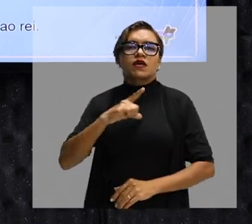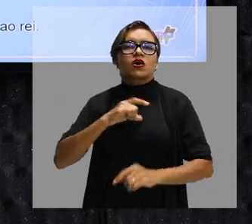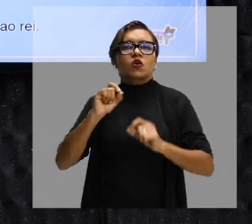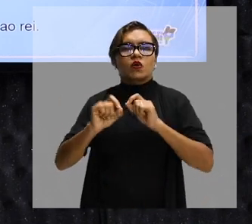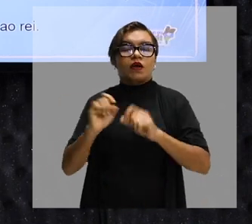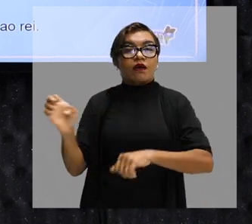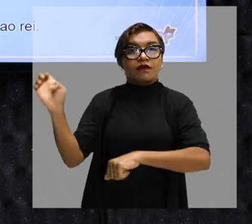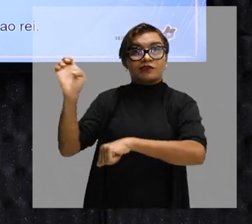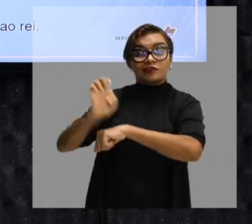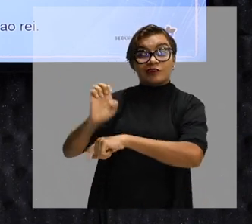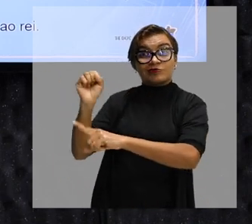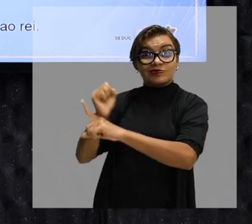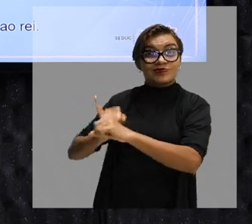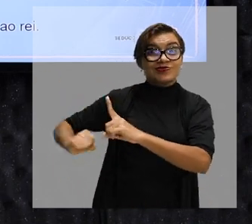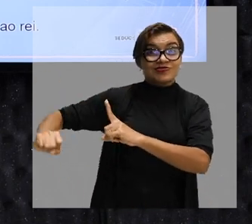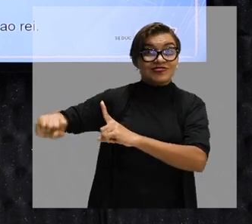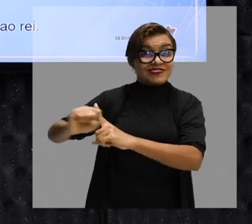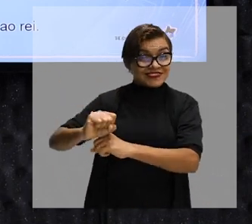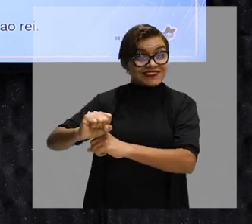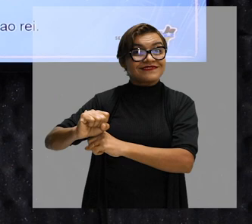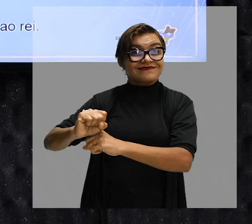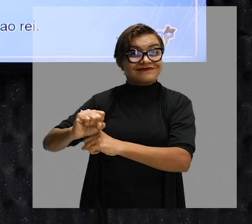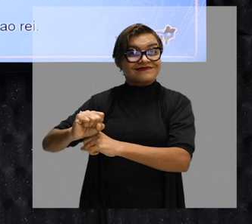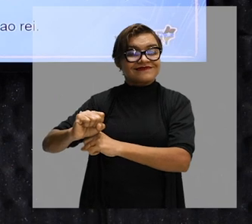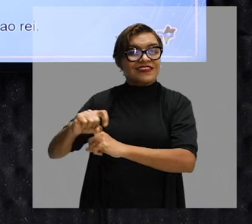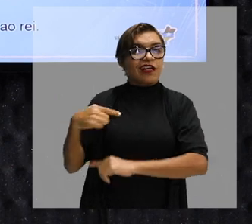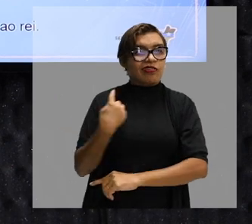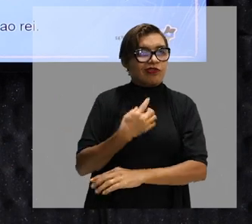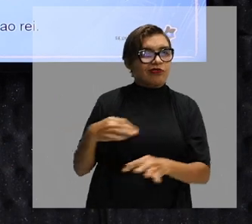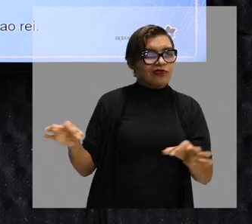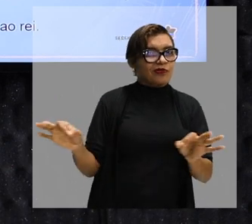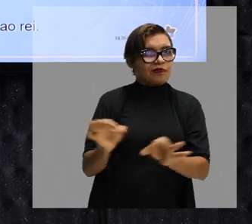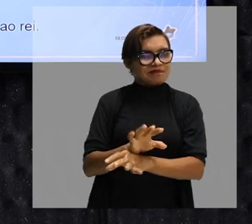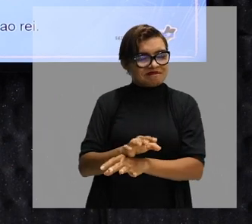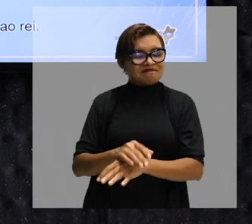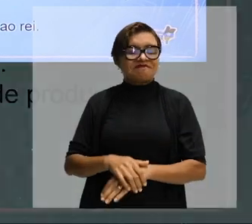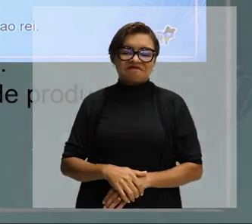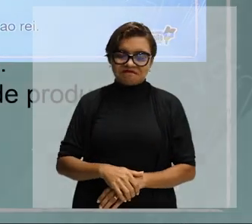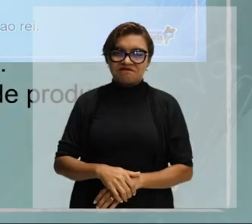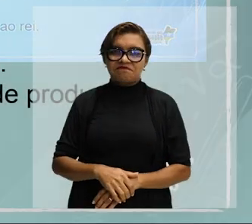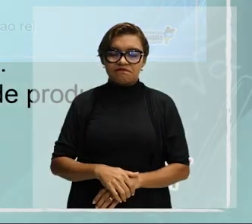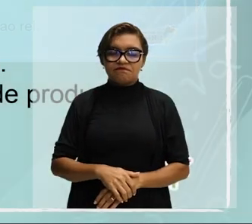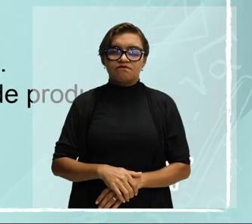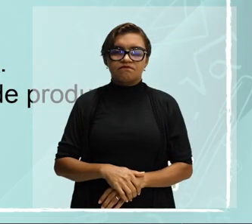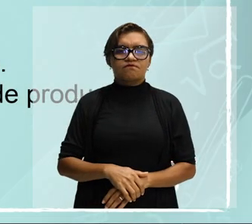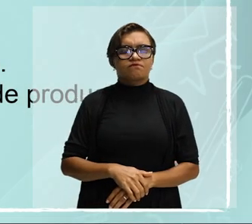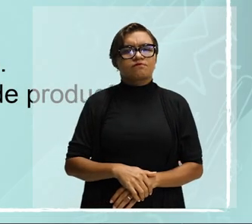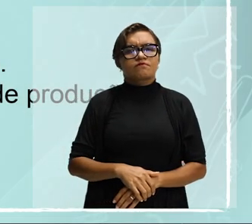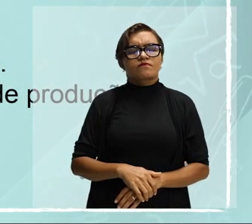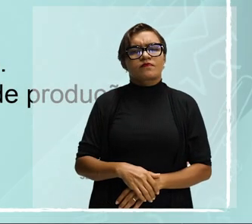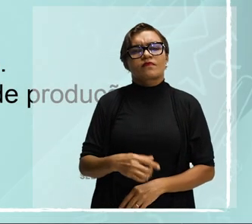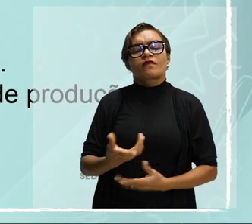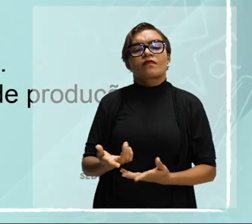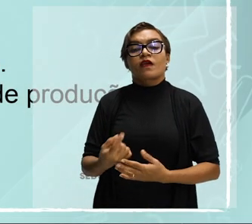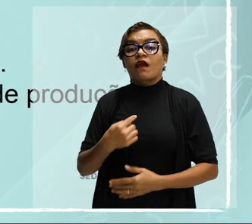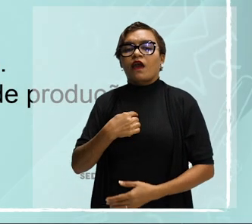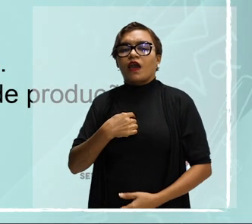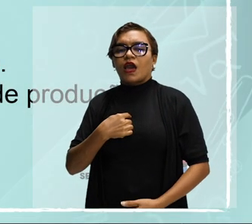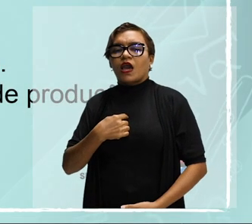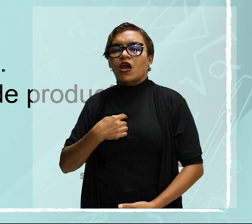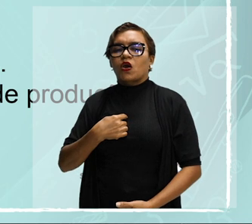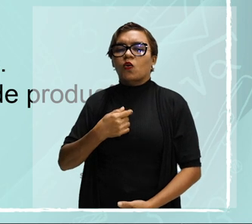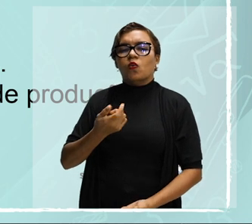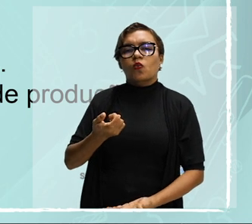de Estado socialista, para a gente completar o nosso cabedal teórico. Veja só, minha contribuição foi